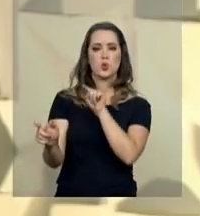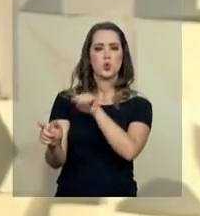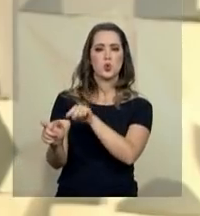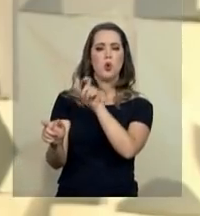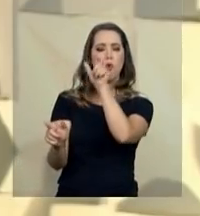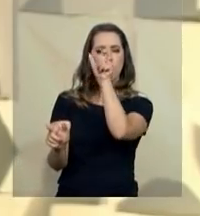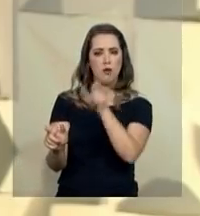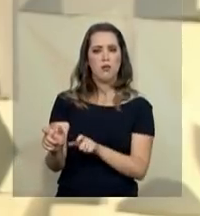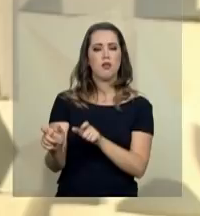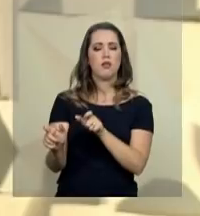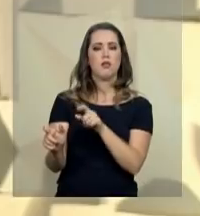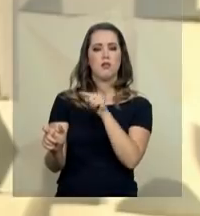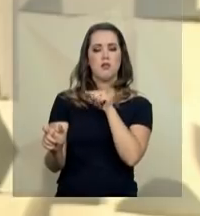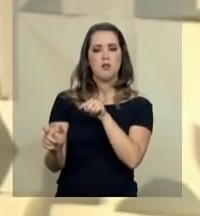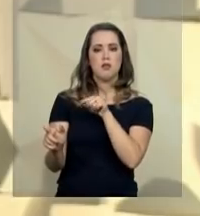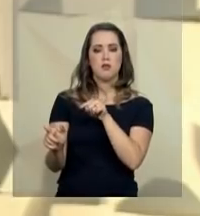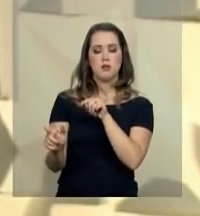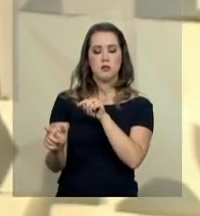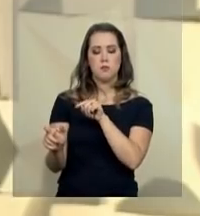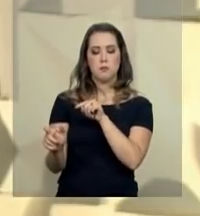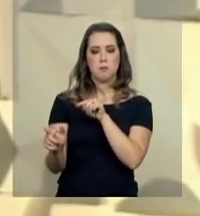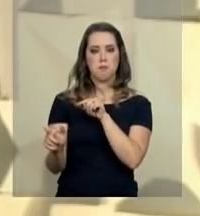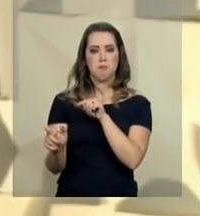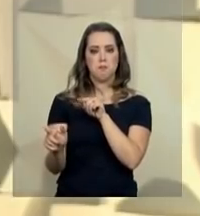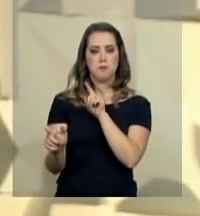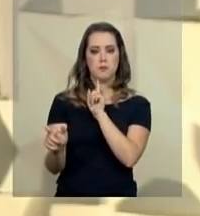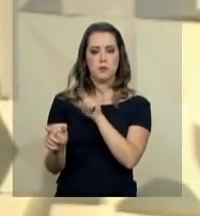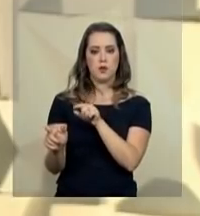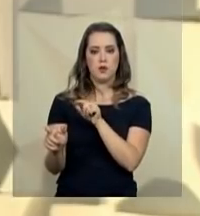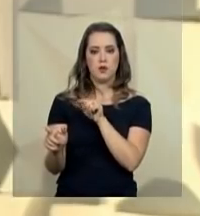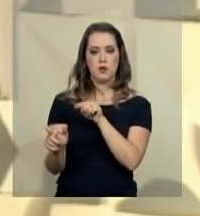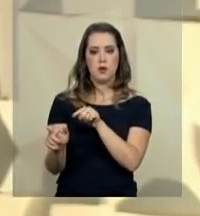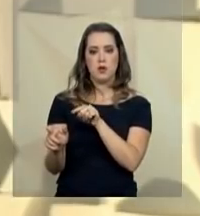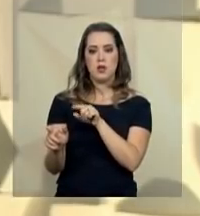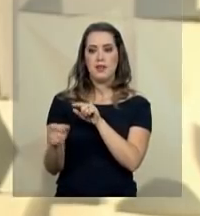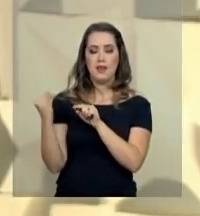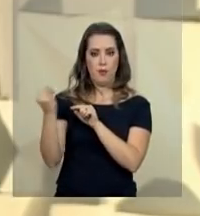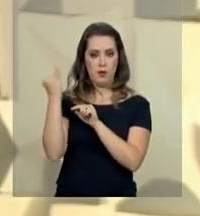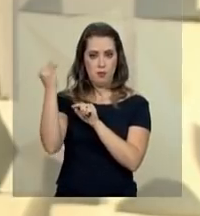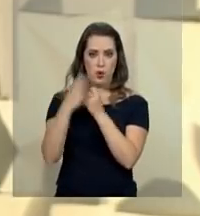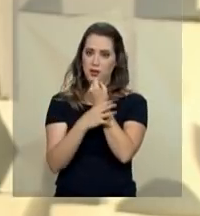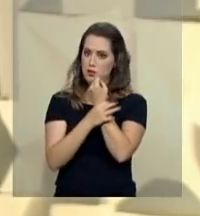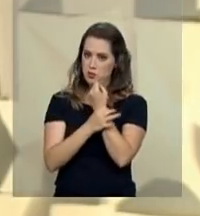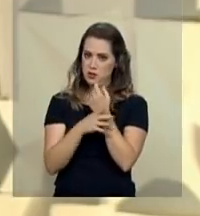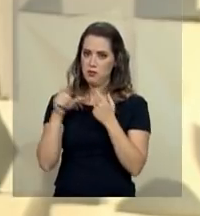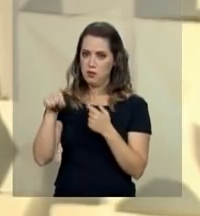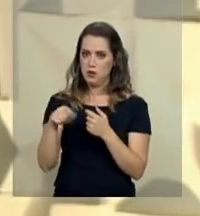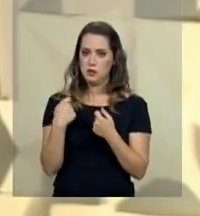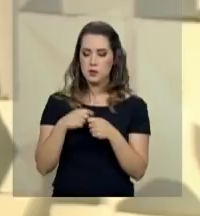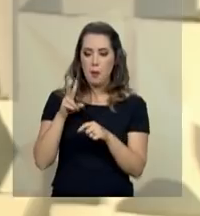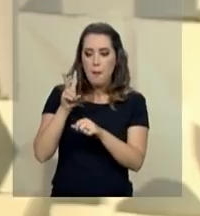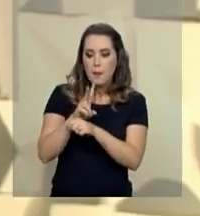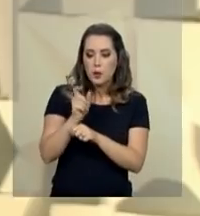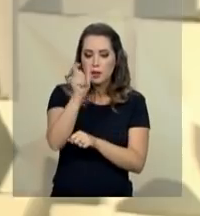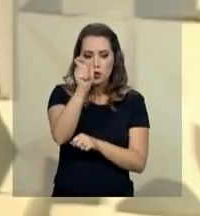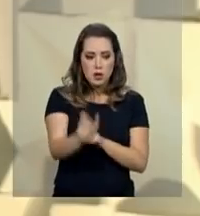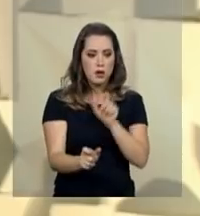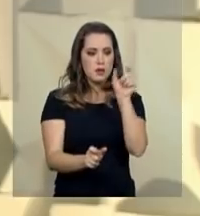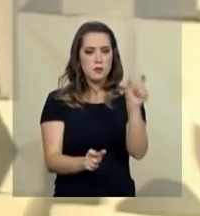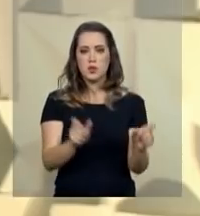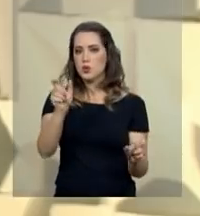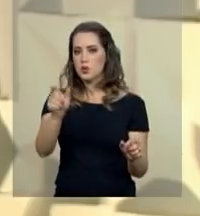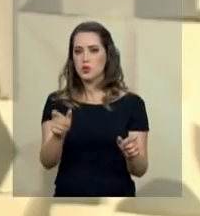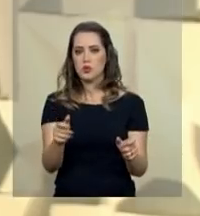como o chamado, né, teoricamente, de objeto referencial da segurança. Ou seja, precisamos proteger indivíduos e